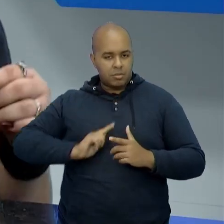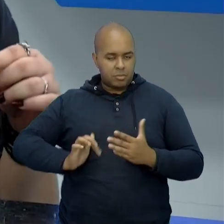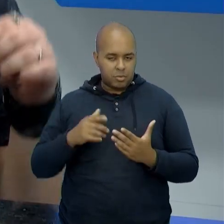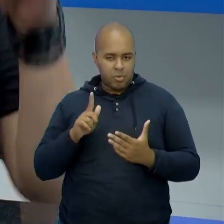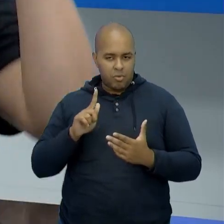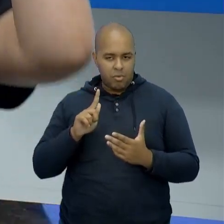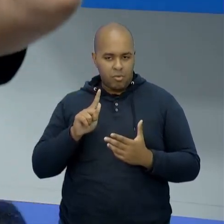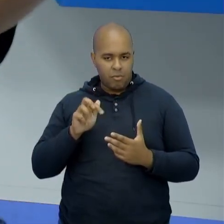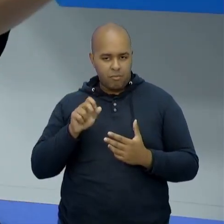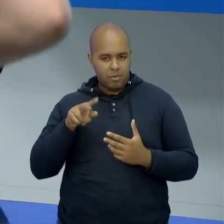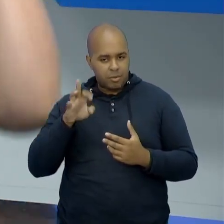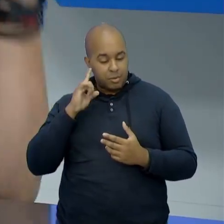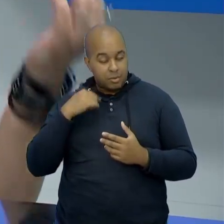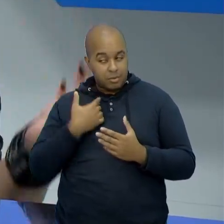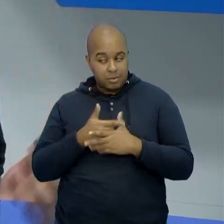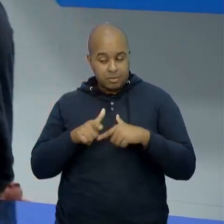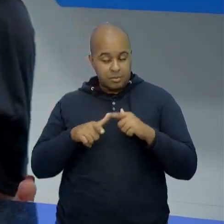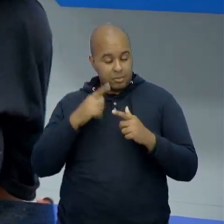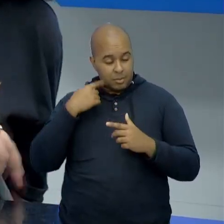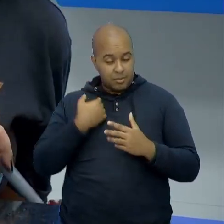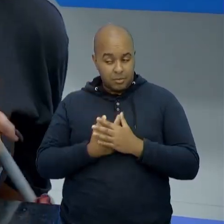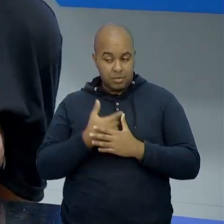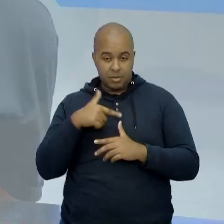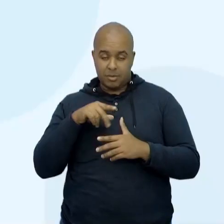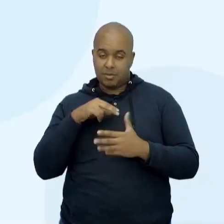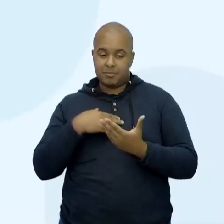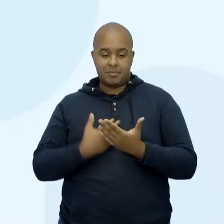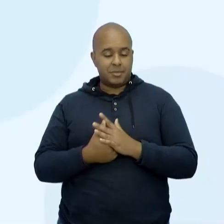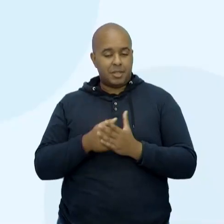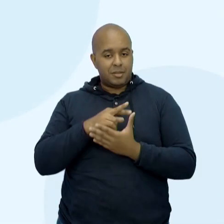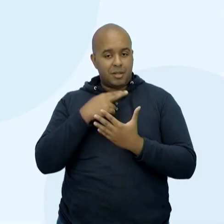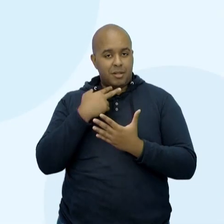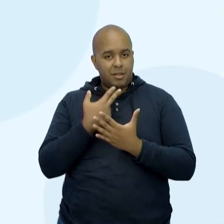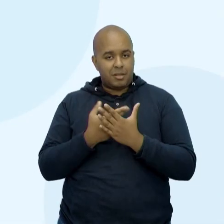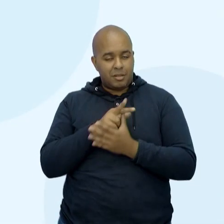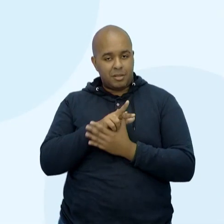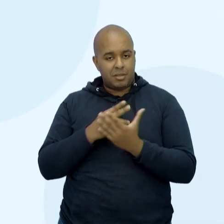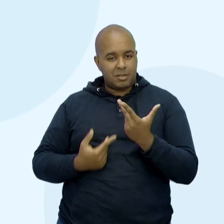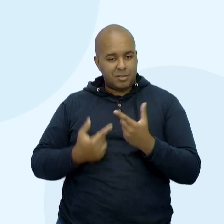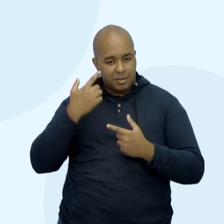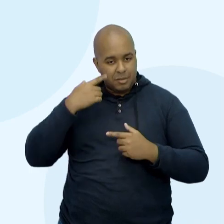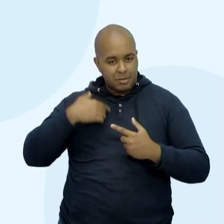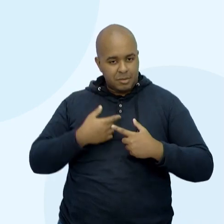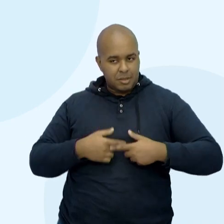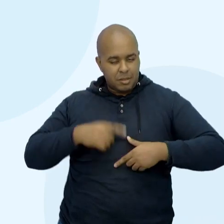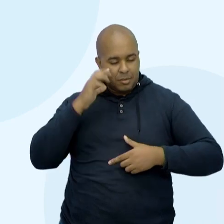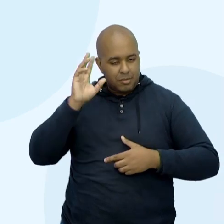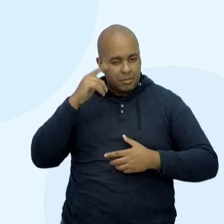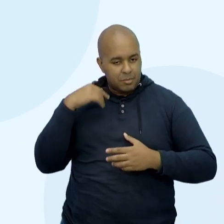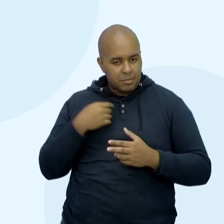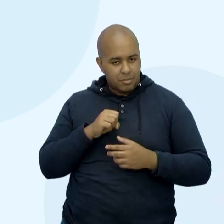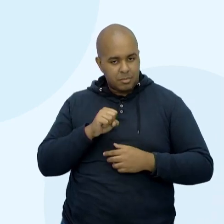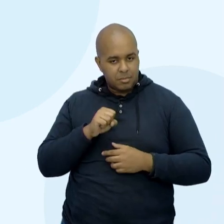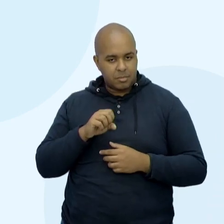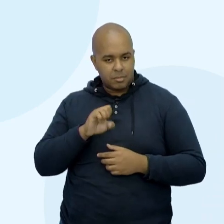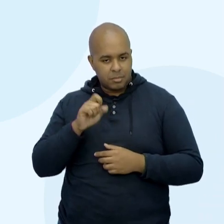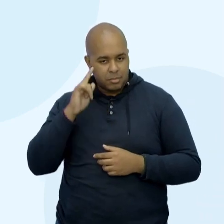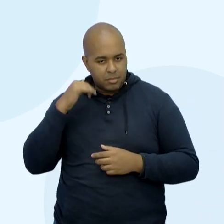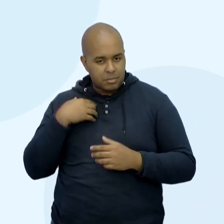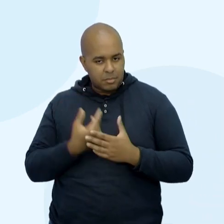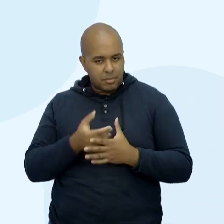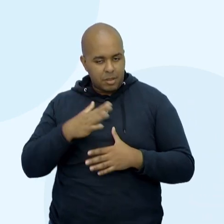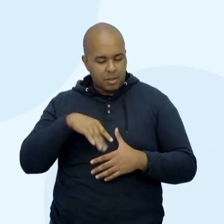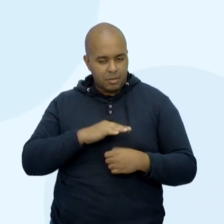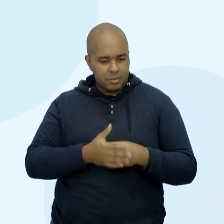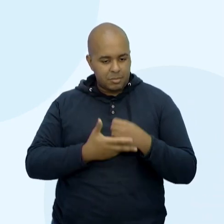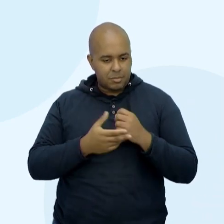Chique, tá, queridas? A gente trabalha aqui poliglotas, tá? E aí, ela é responsável pelas soluções de ESG e finanças sustentáveis na área